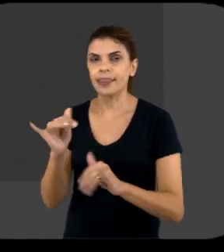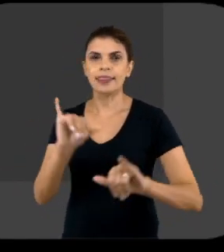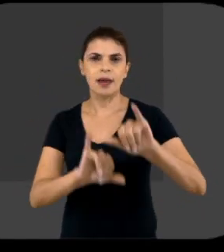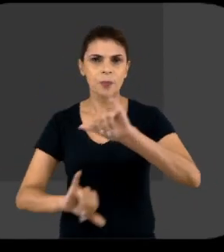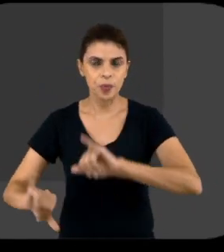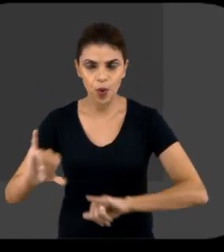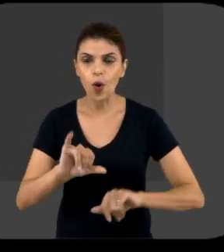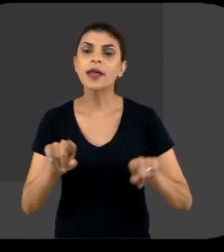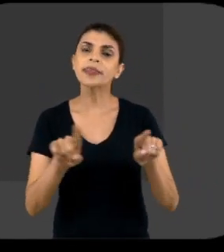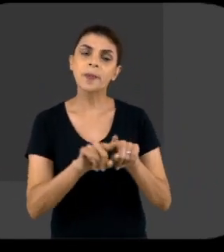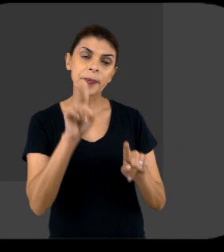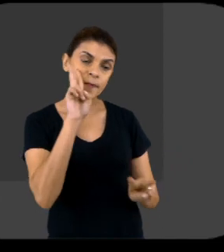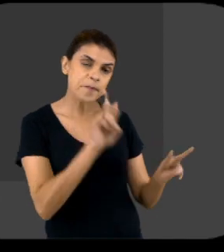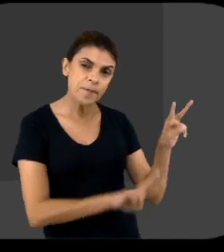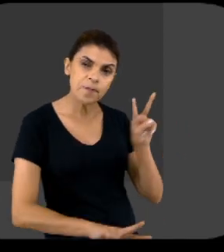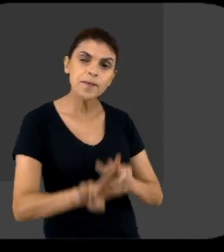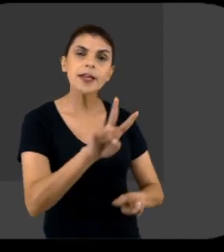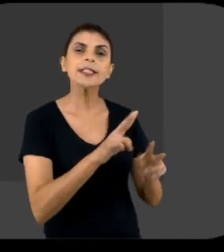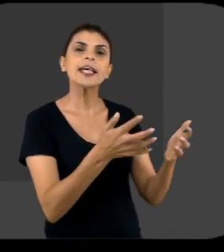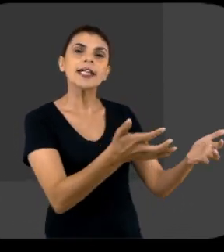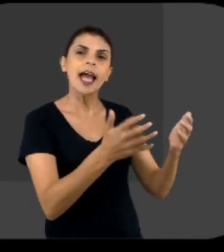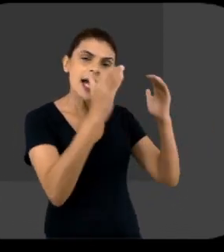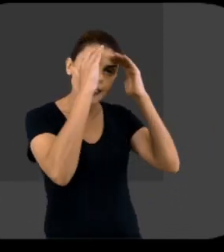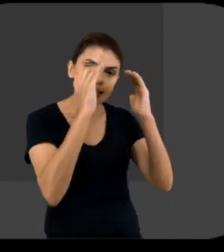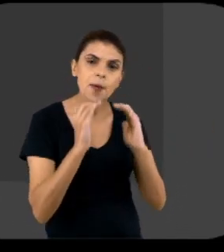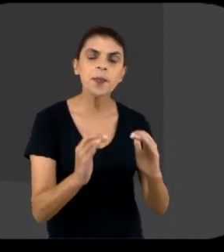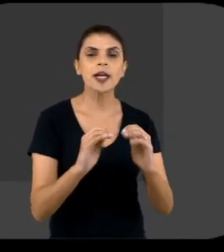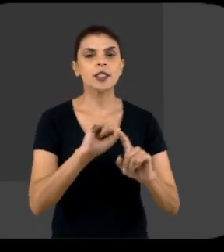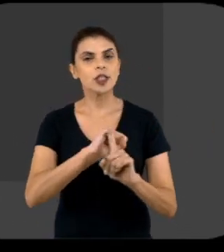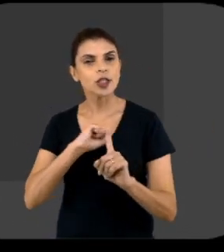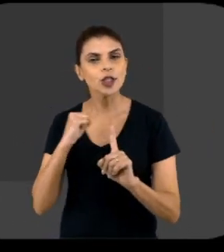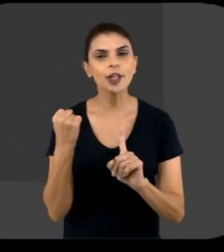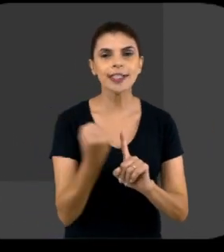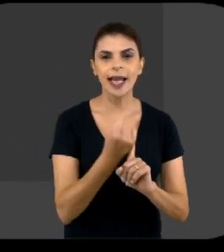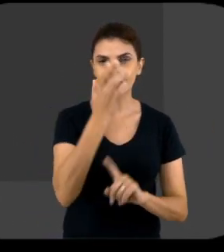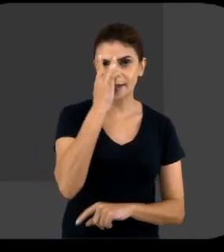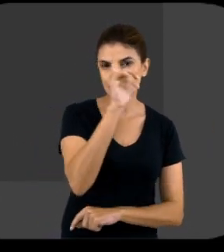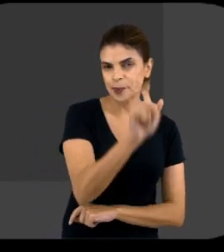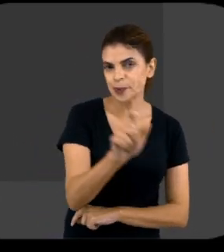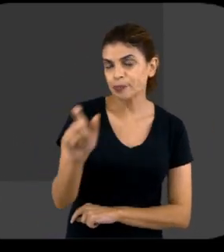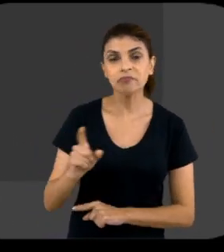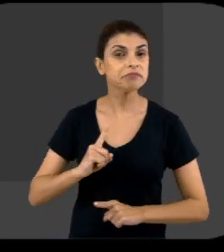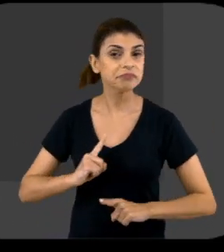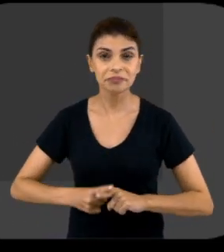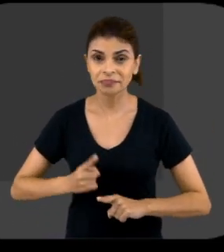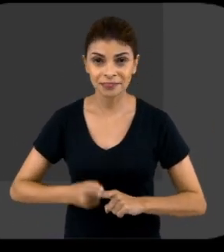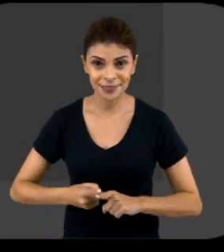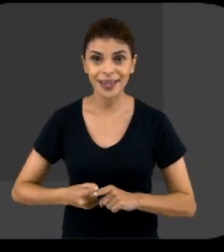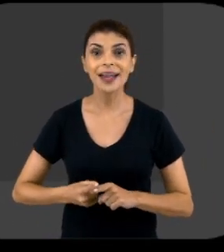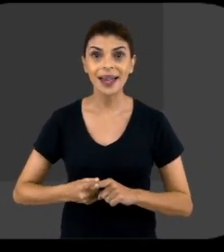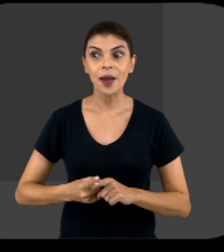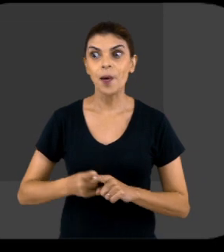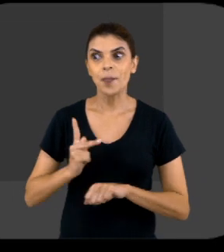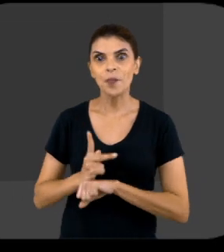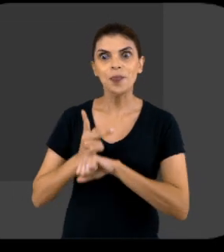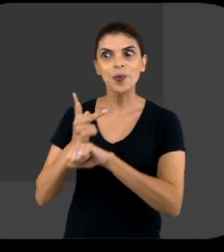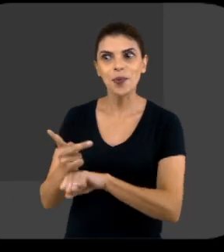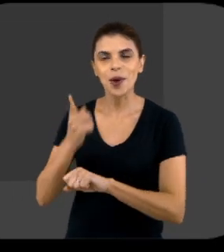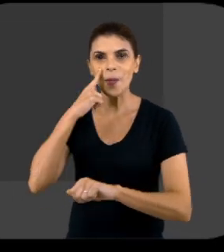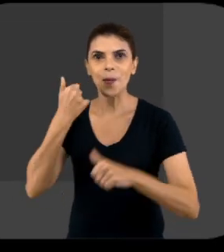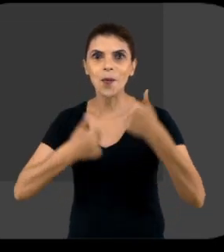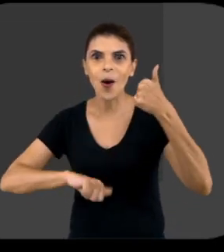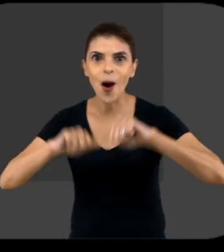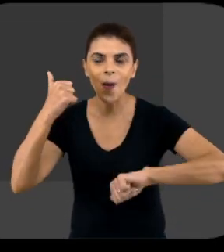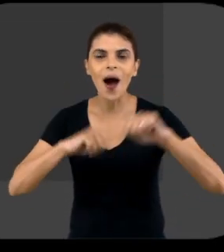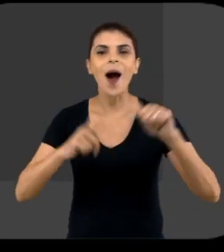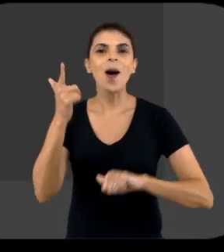do laboratório, ela visa aumentar o respeito da sociedade com aquela instituição. Por quê? Porque a busca da